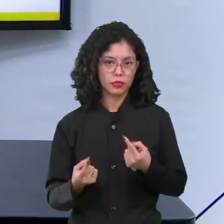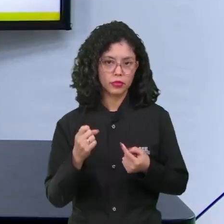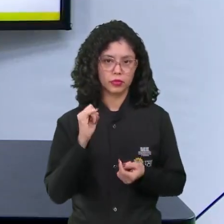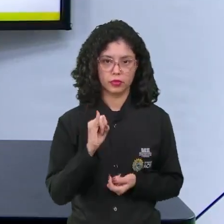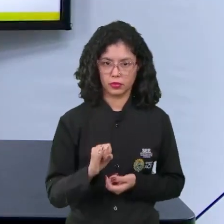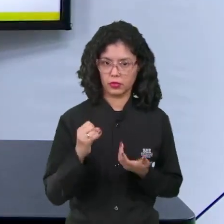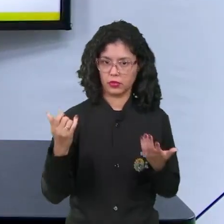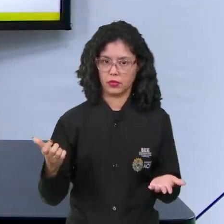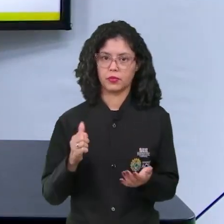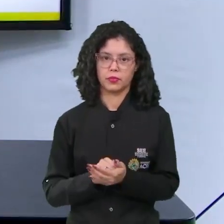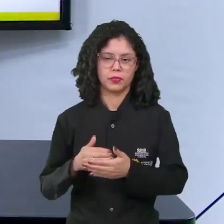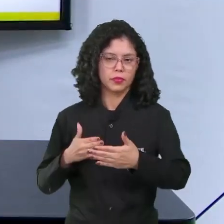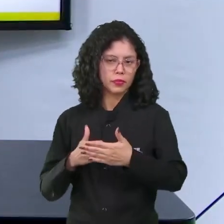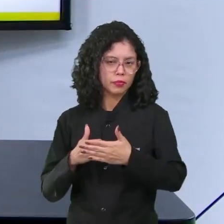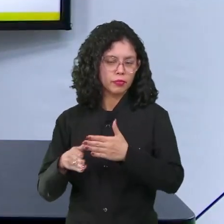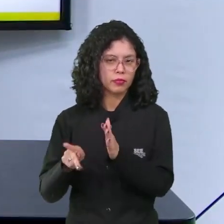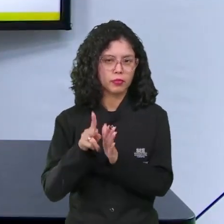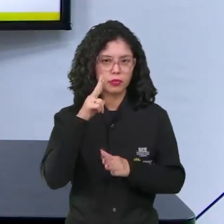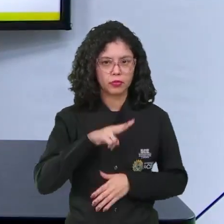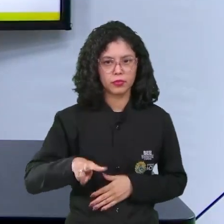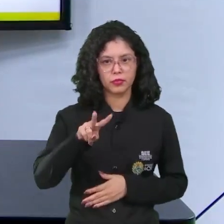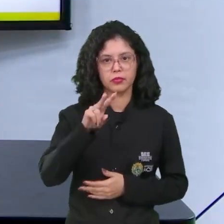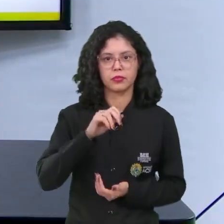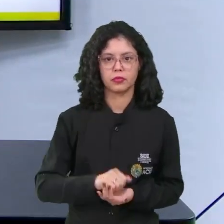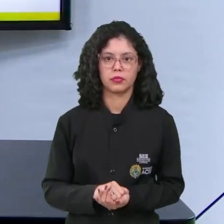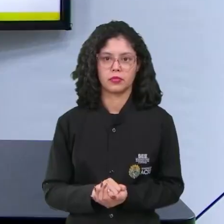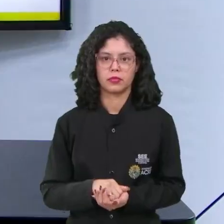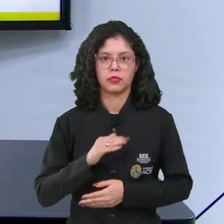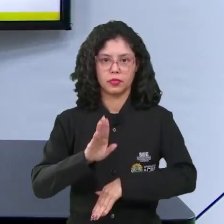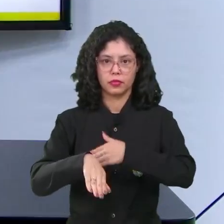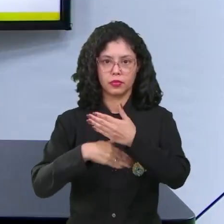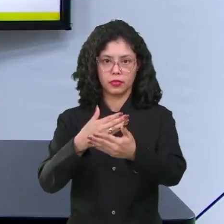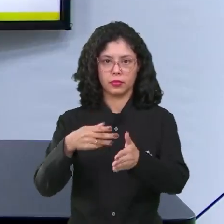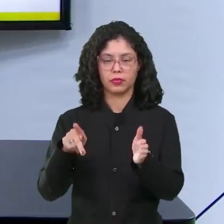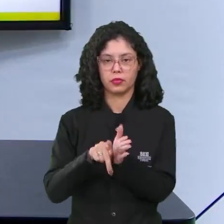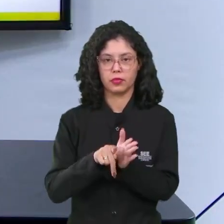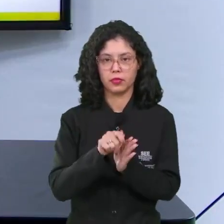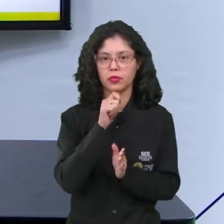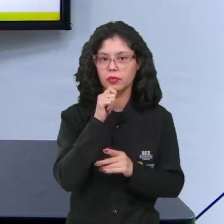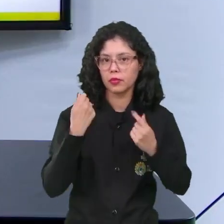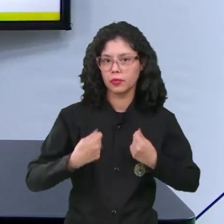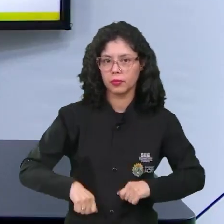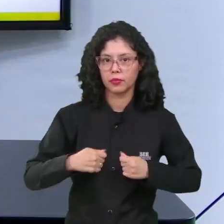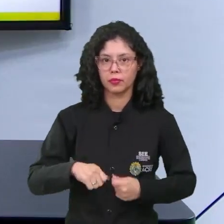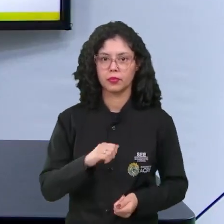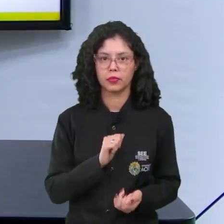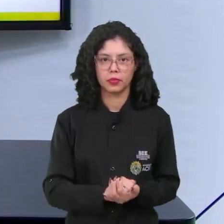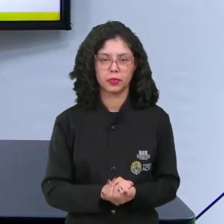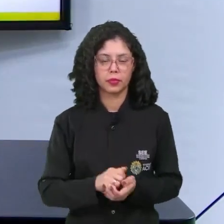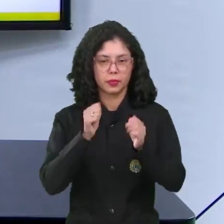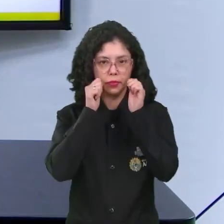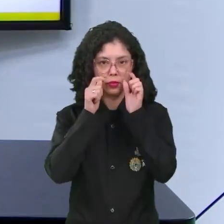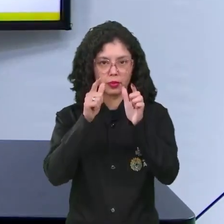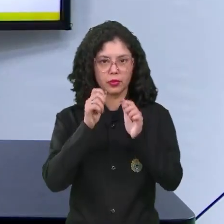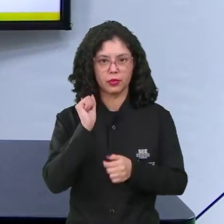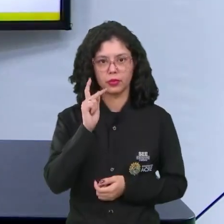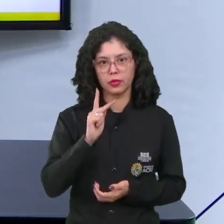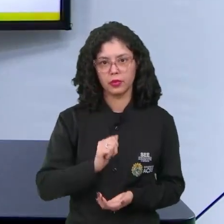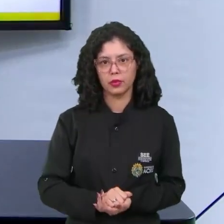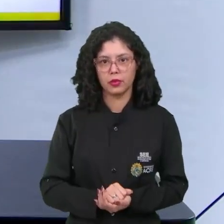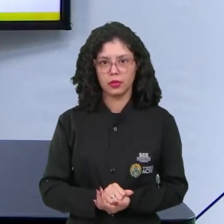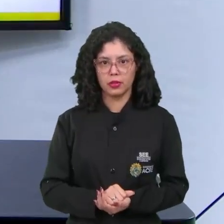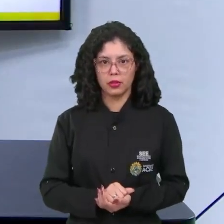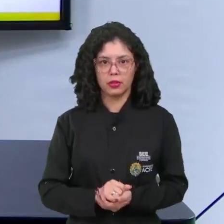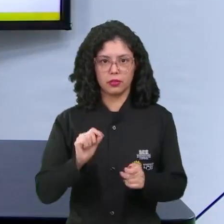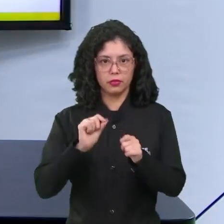que isso não limita a sua visão? Então, esse é um processo aí que você precisa ficar atento, tá? Então, essa